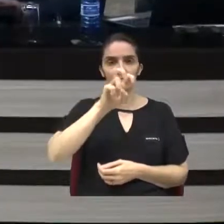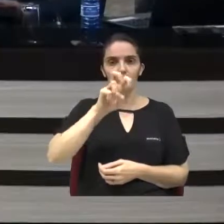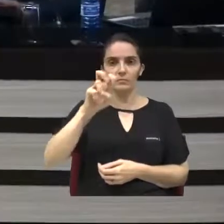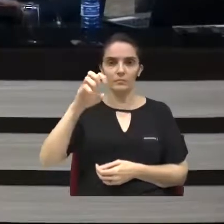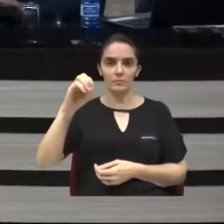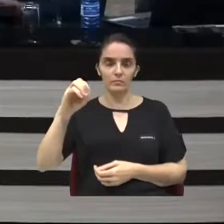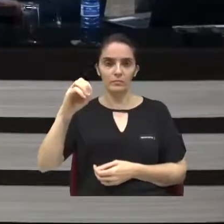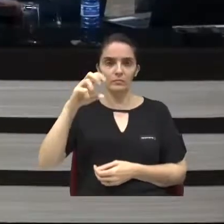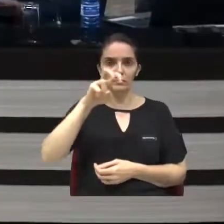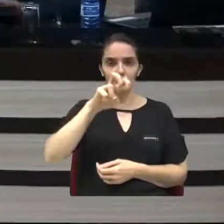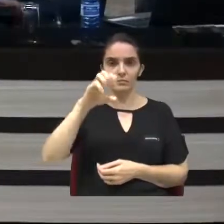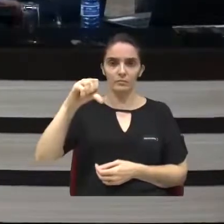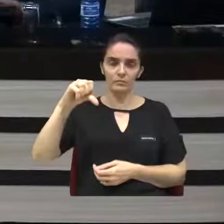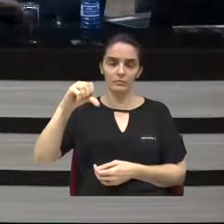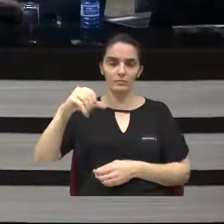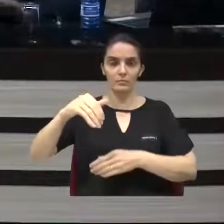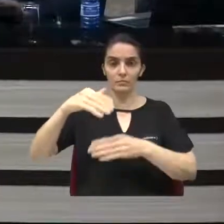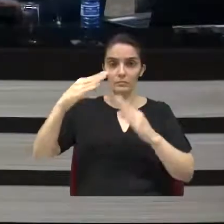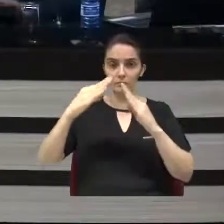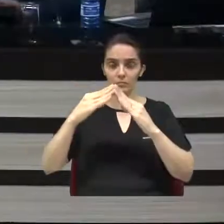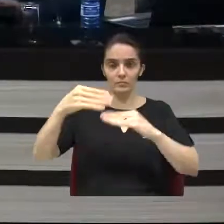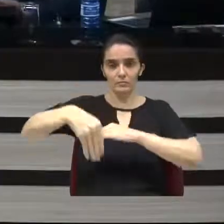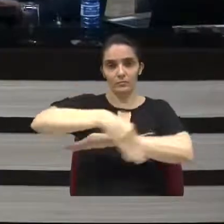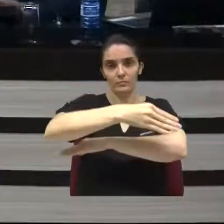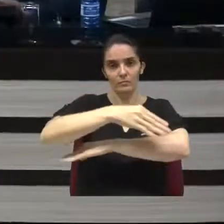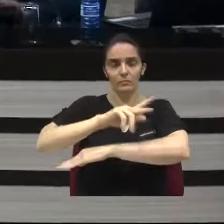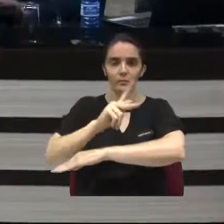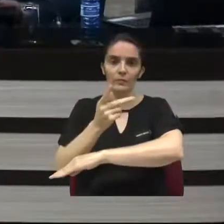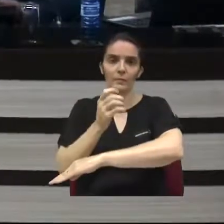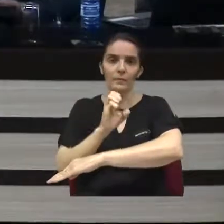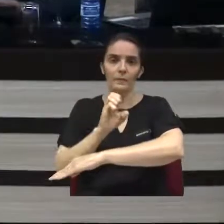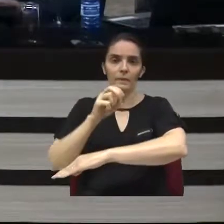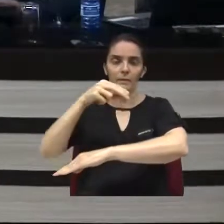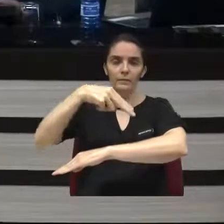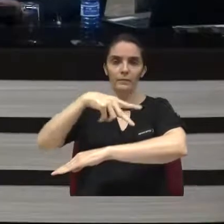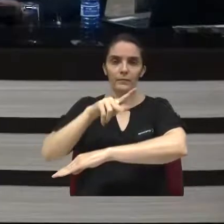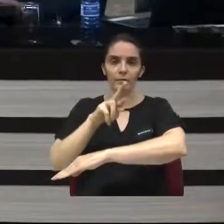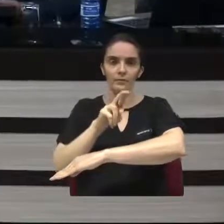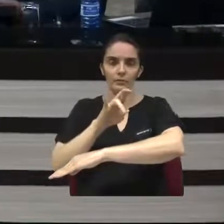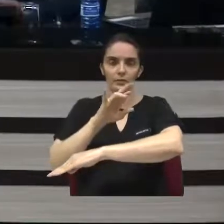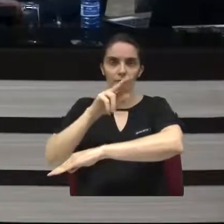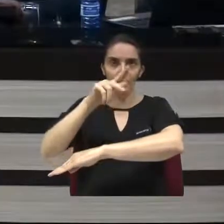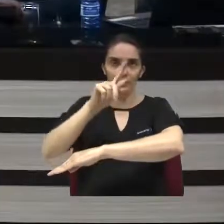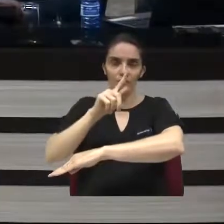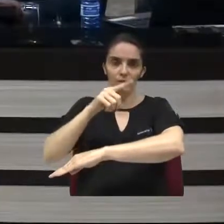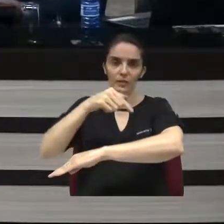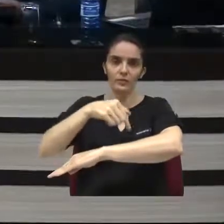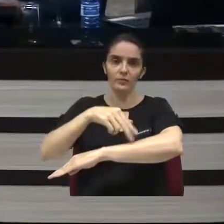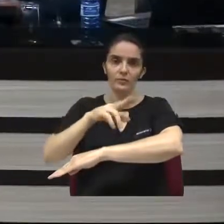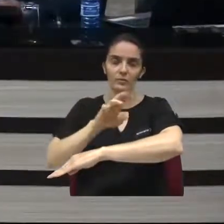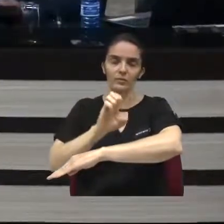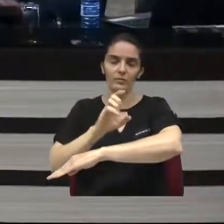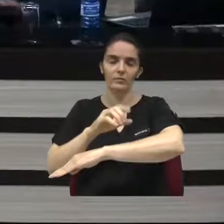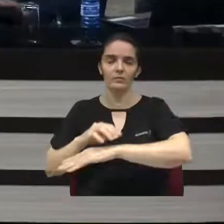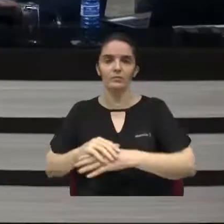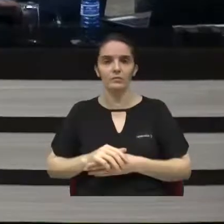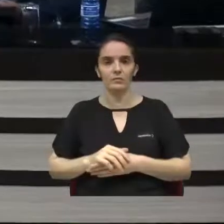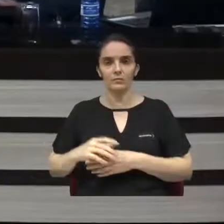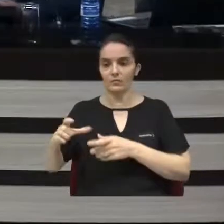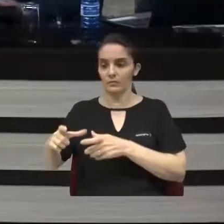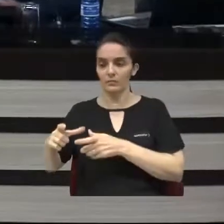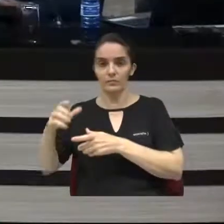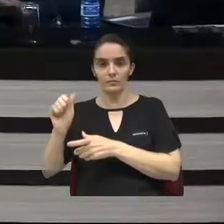383-524-550-159, residente domiciliado à Rua Henrique de Carli, 297, Jardim Residencial Adélia